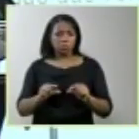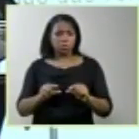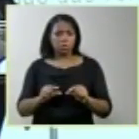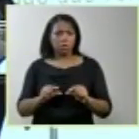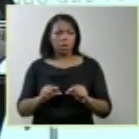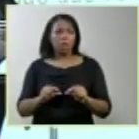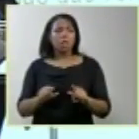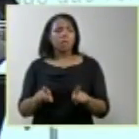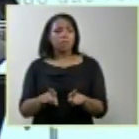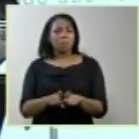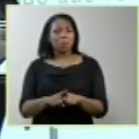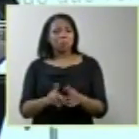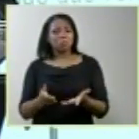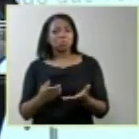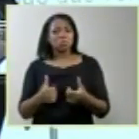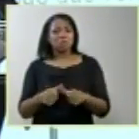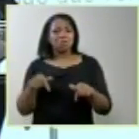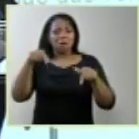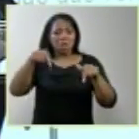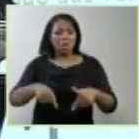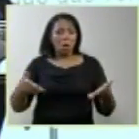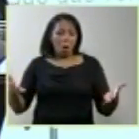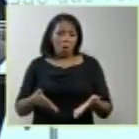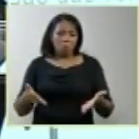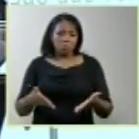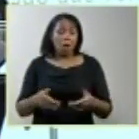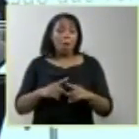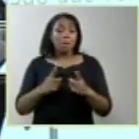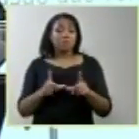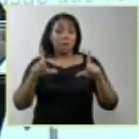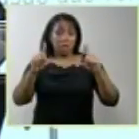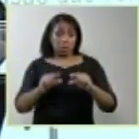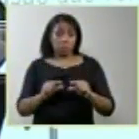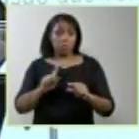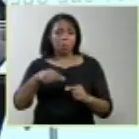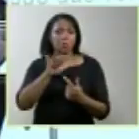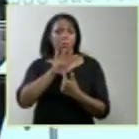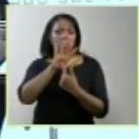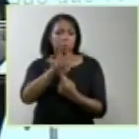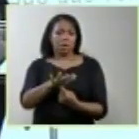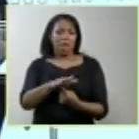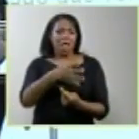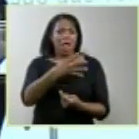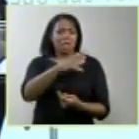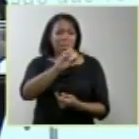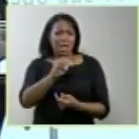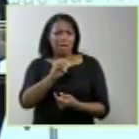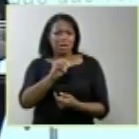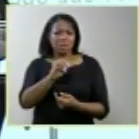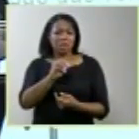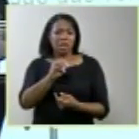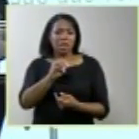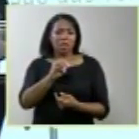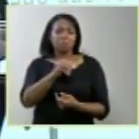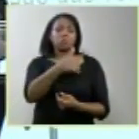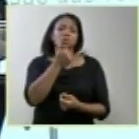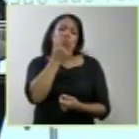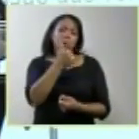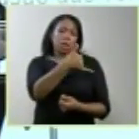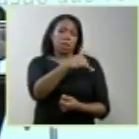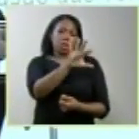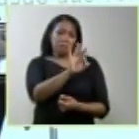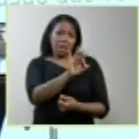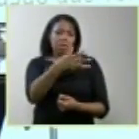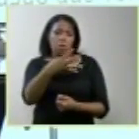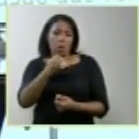se reduzisse, acho que não estaríamos aqui no dia de hoje. Ela reduz, como vou mostrar, de 10% a 40% dos casos. O